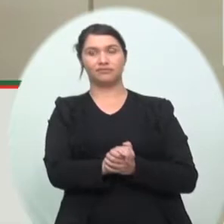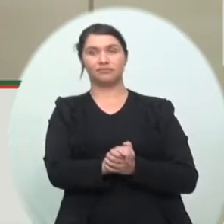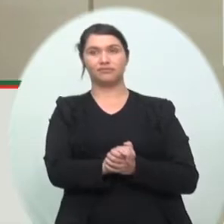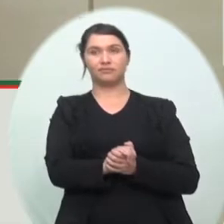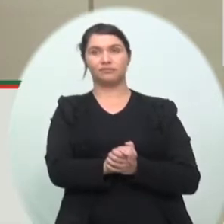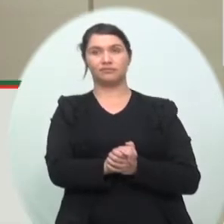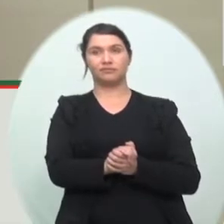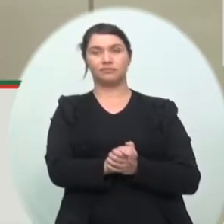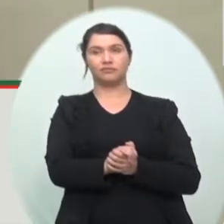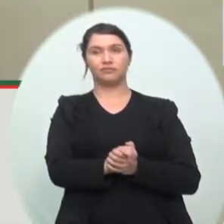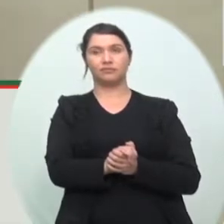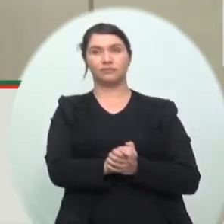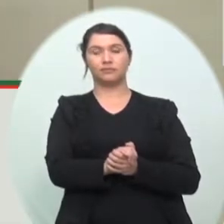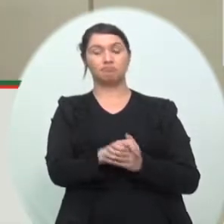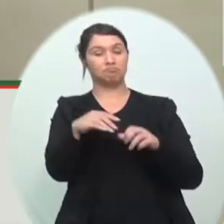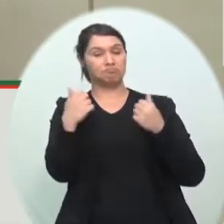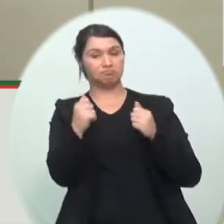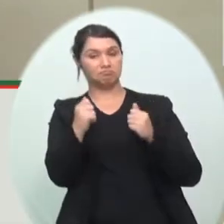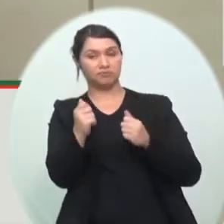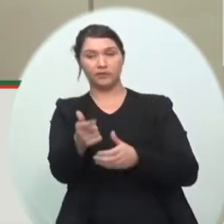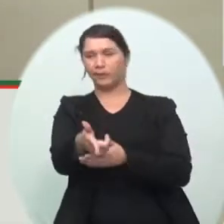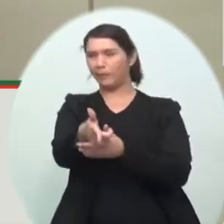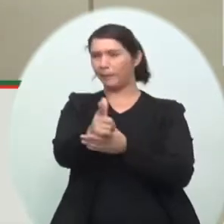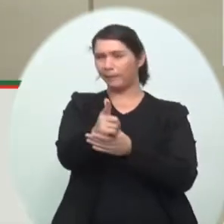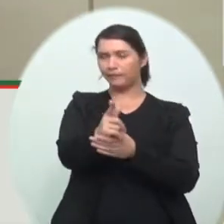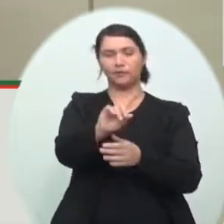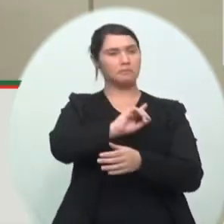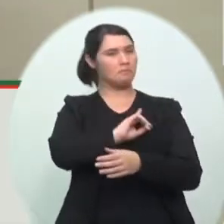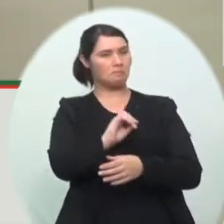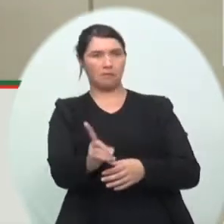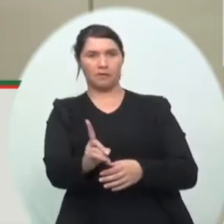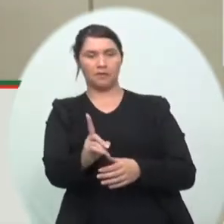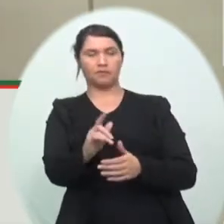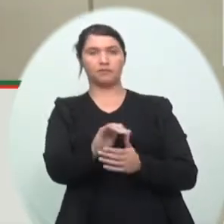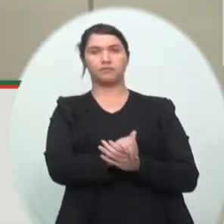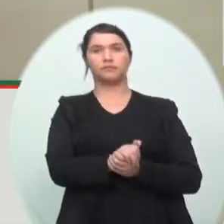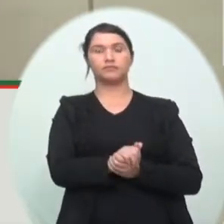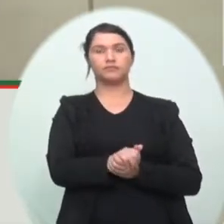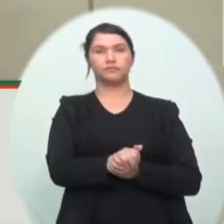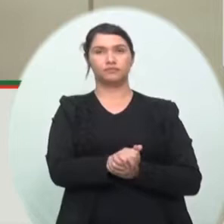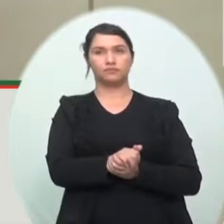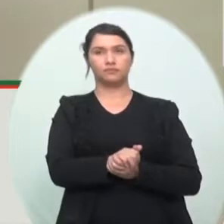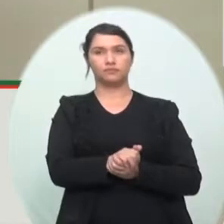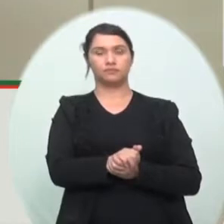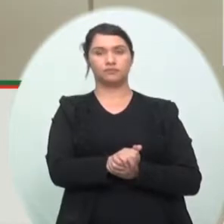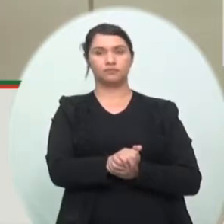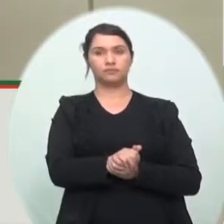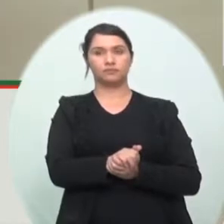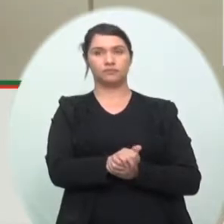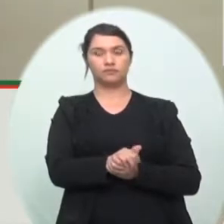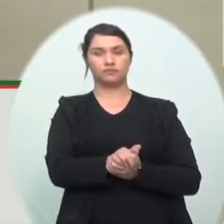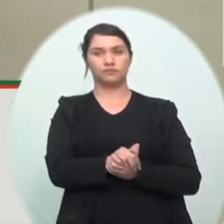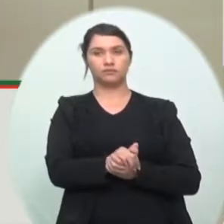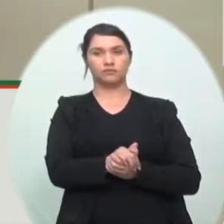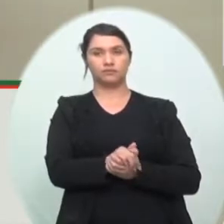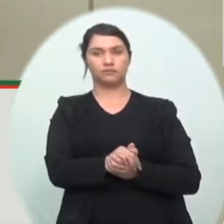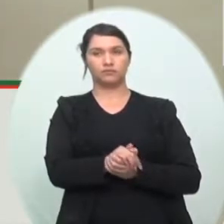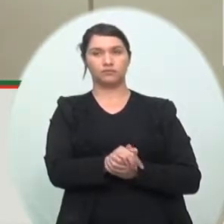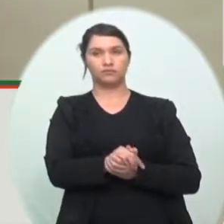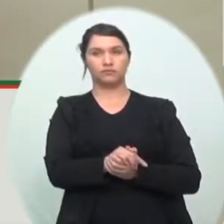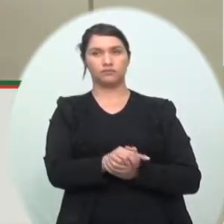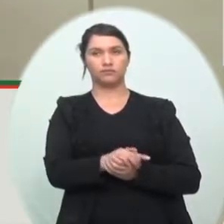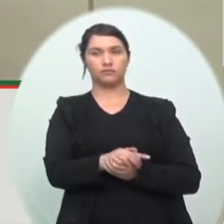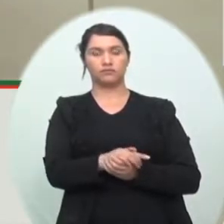de ter que, infelizmente, por algum motivo ou por causa de alguma operação, ter que matar alguém ou coisa